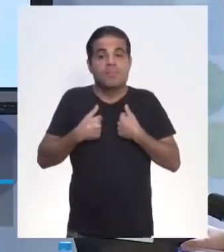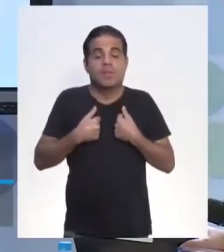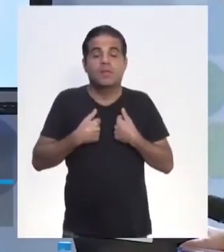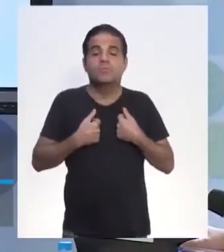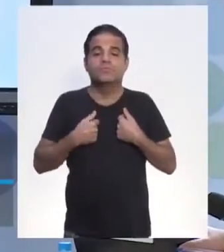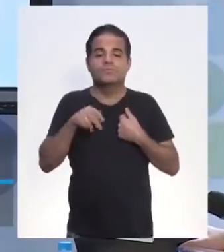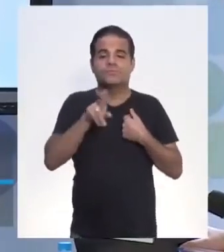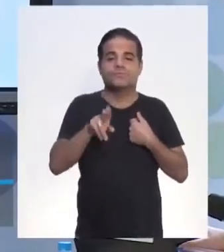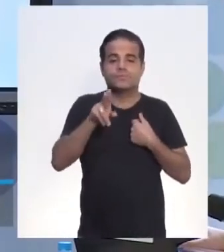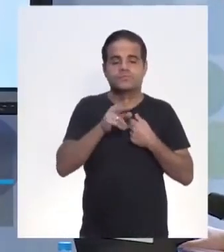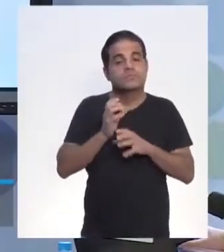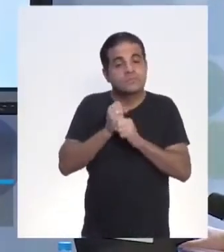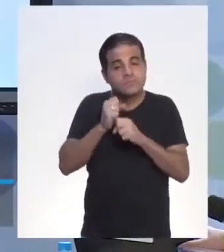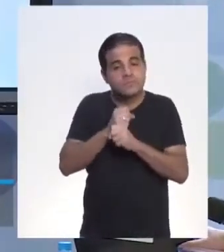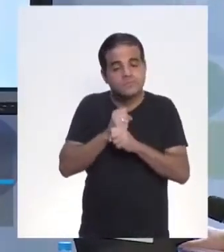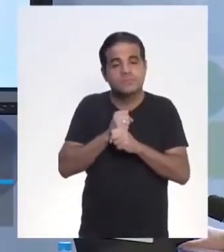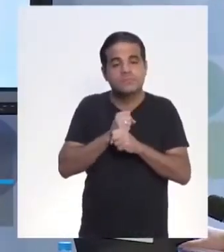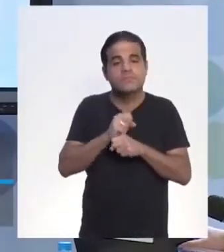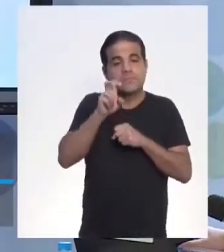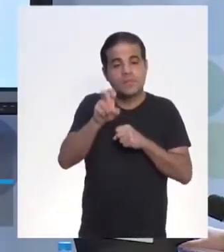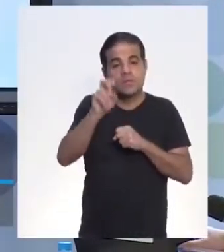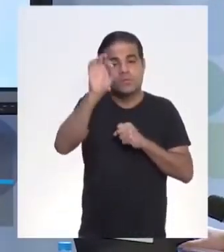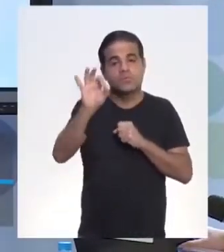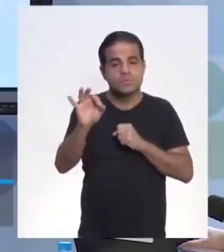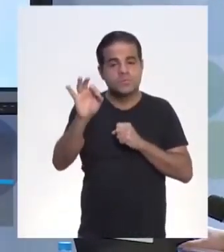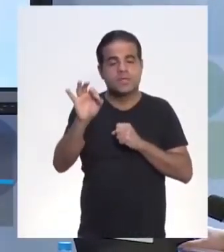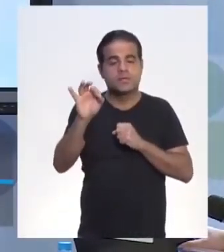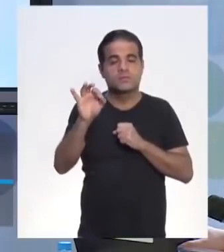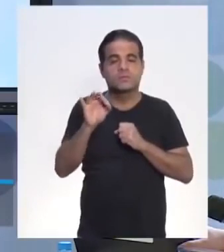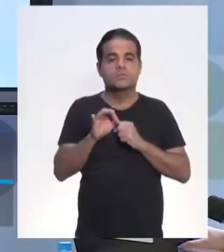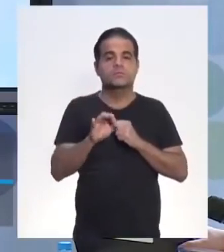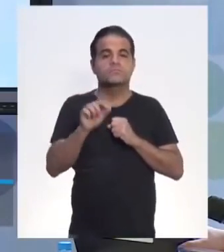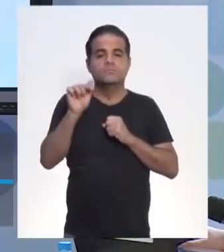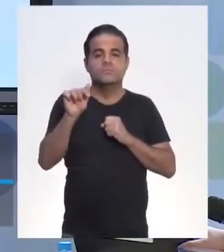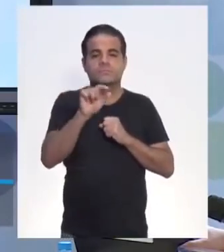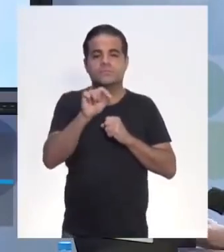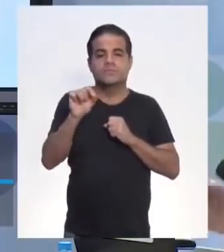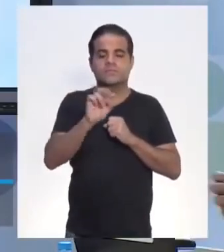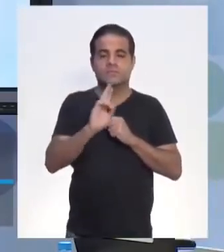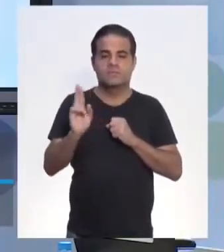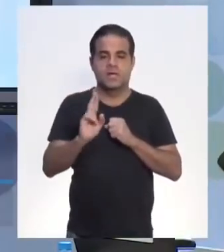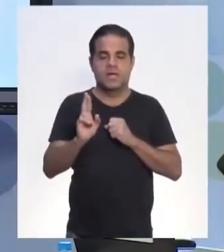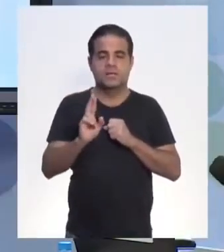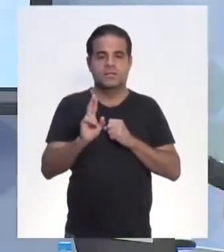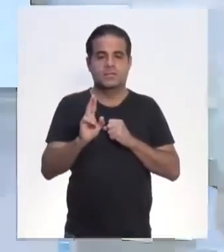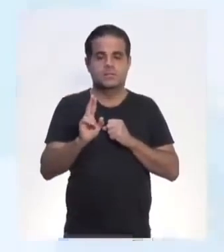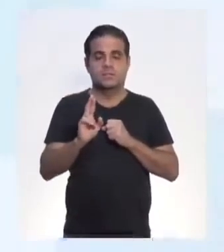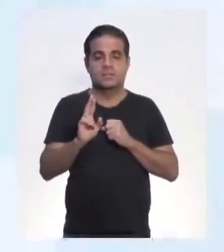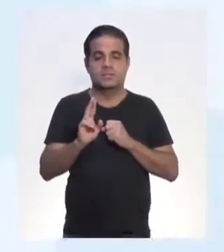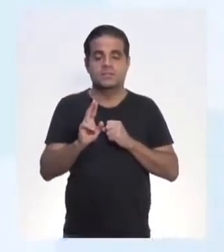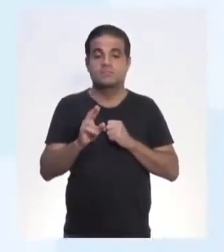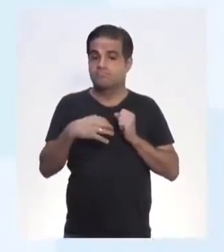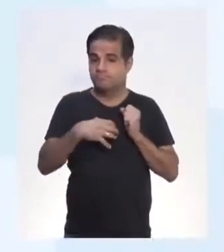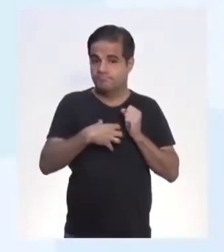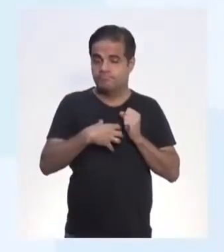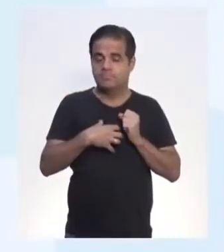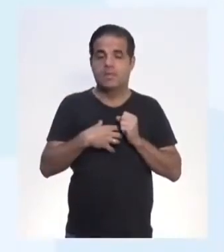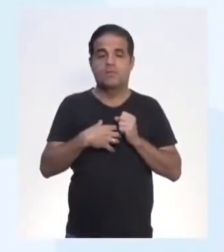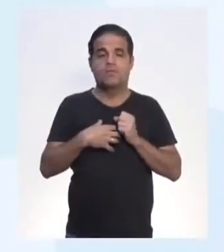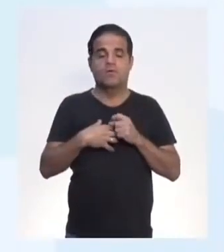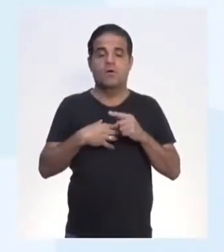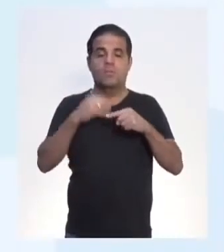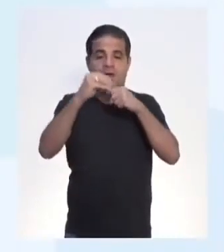utilizei calcular cinco porcento de 700 reais na forma